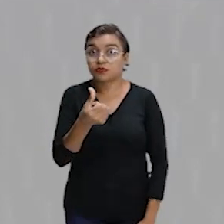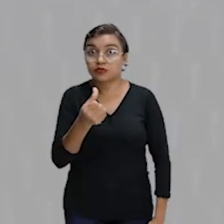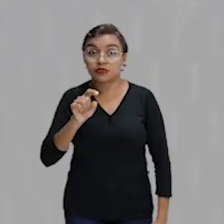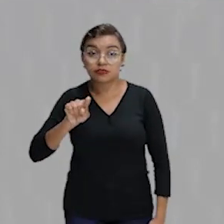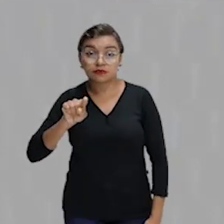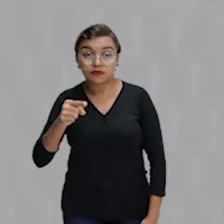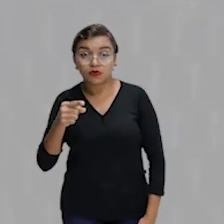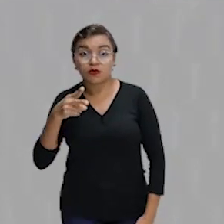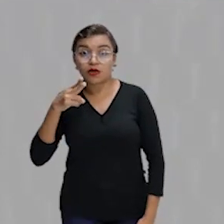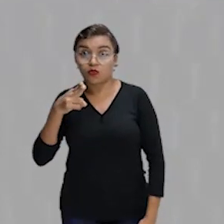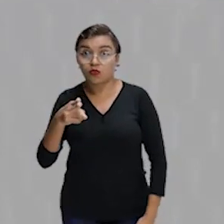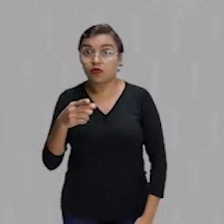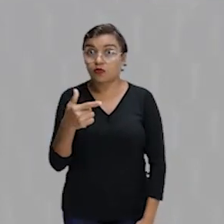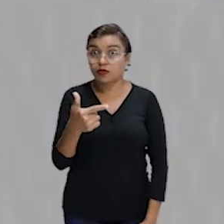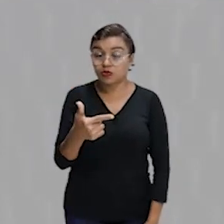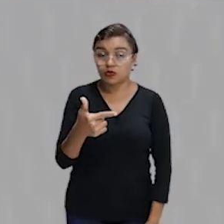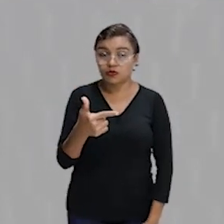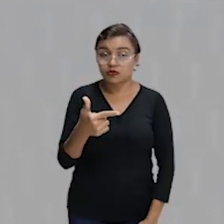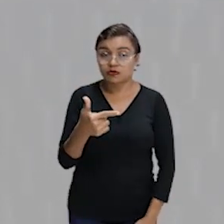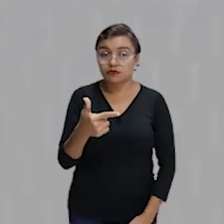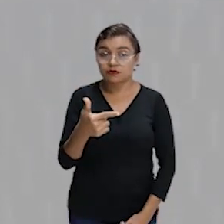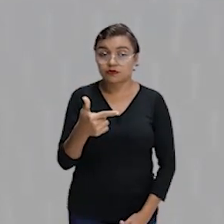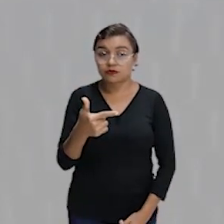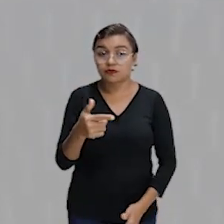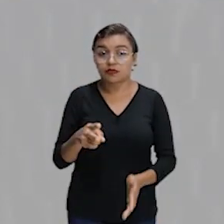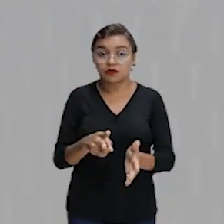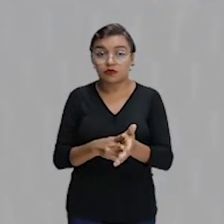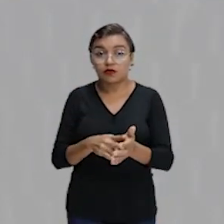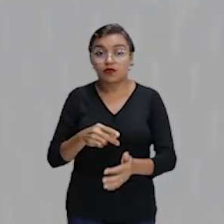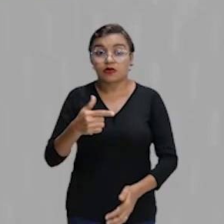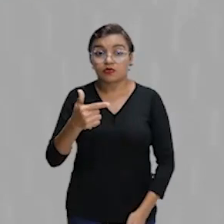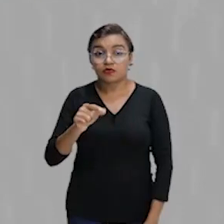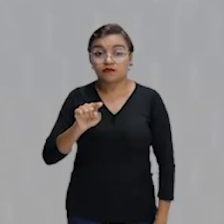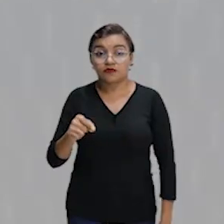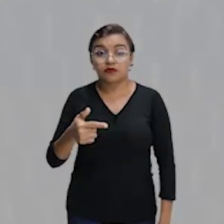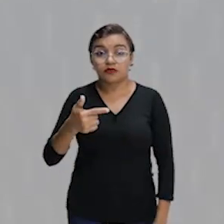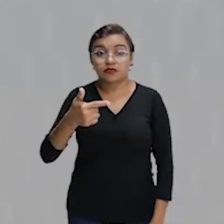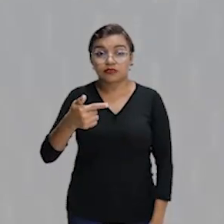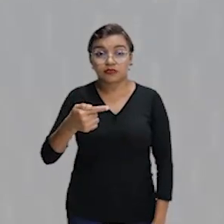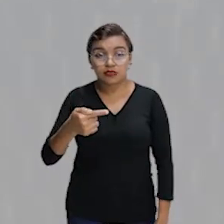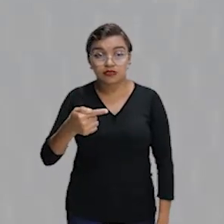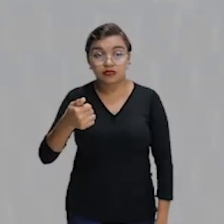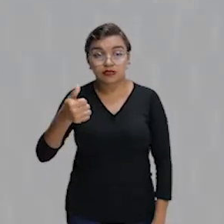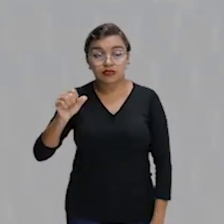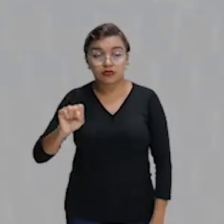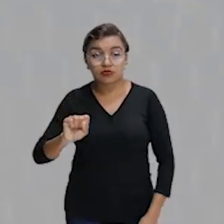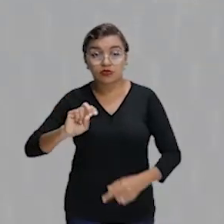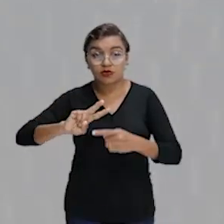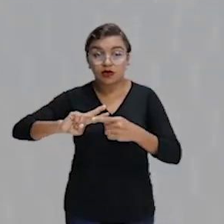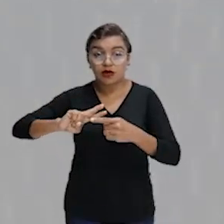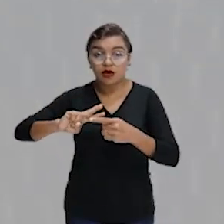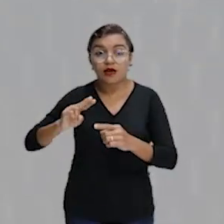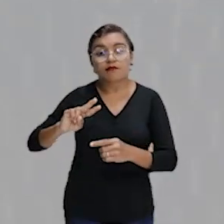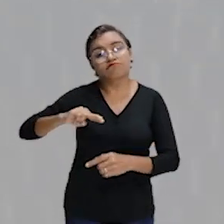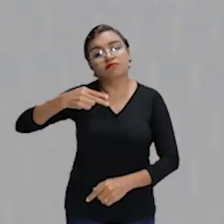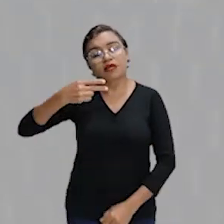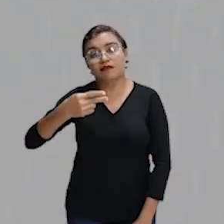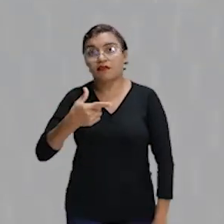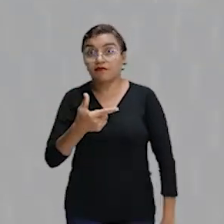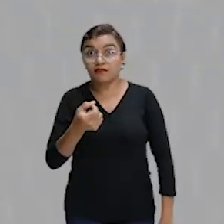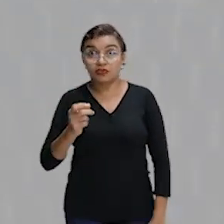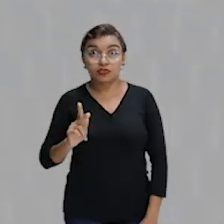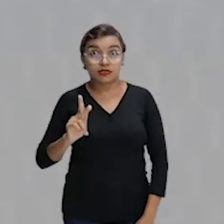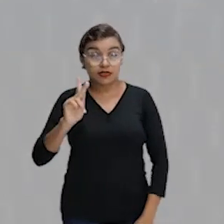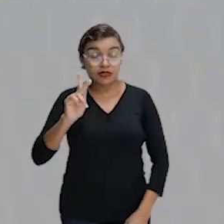igual a 2,718 elevado a 20 vezes K. O que eu vou fazer com isso? Eu vou guardar. Eu